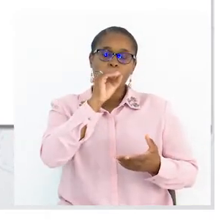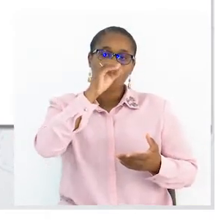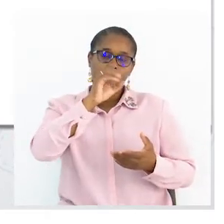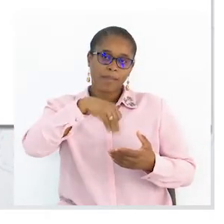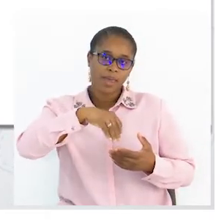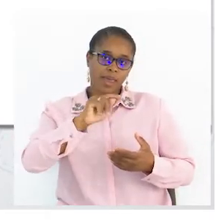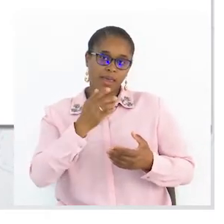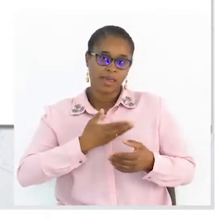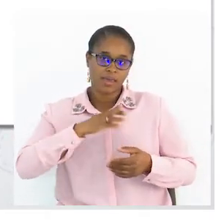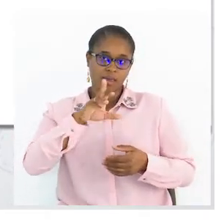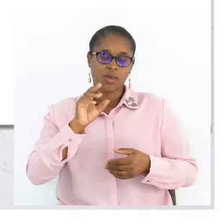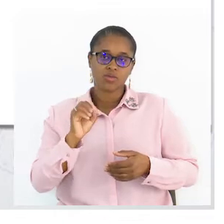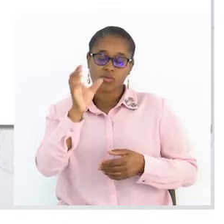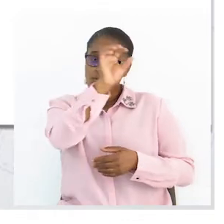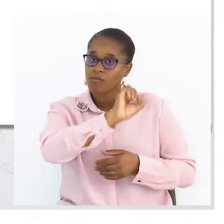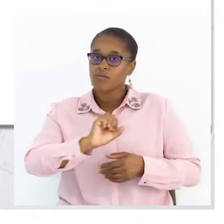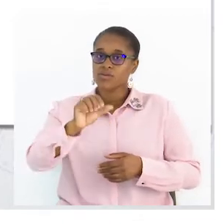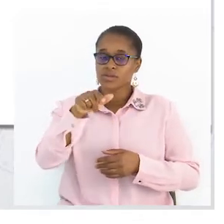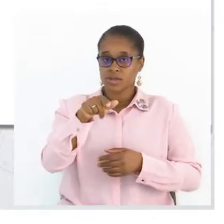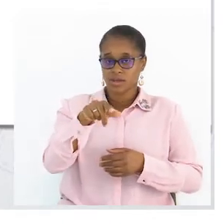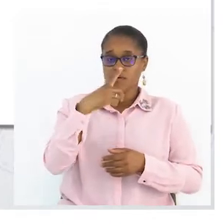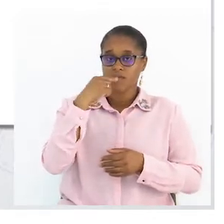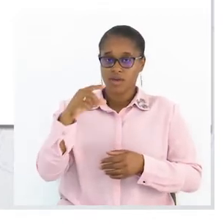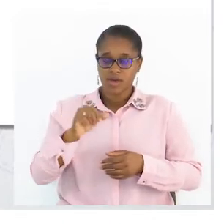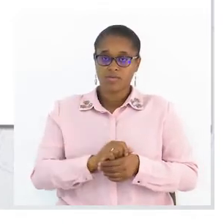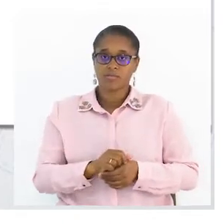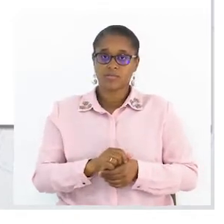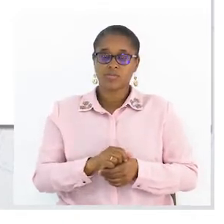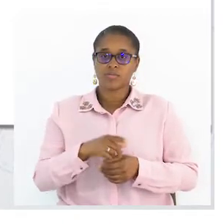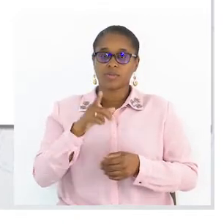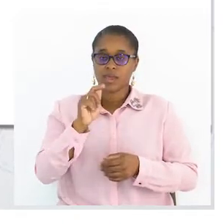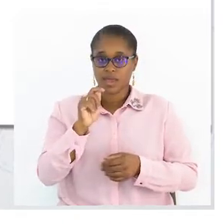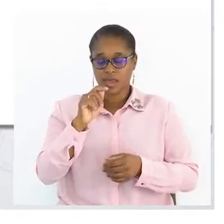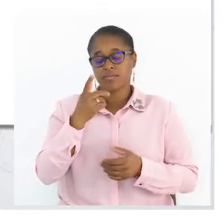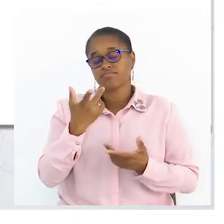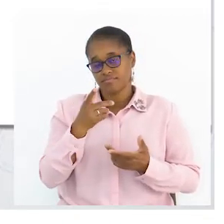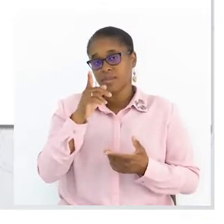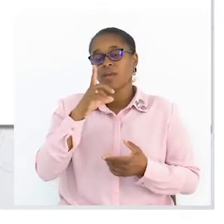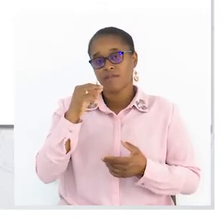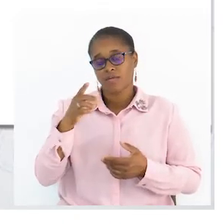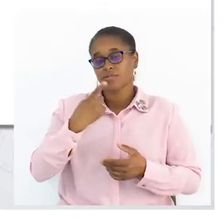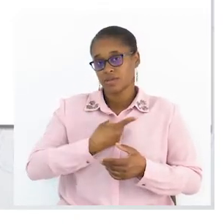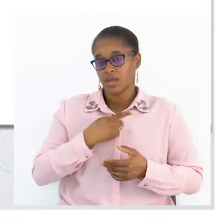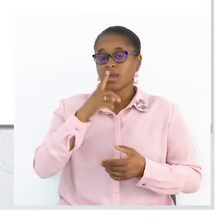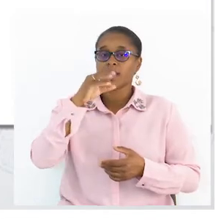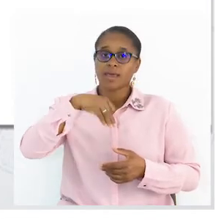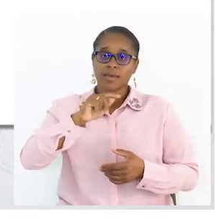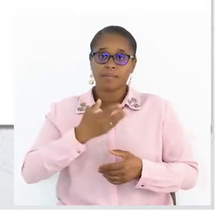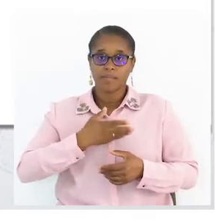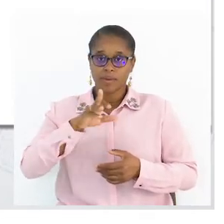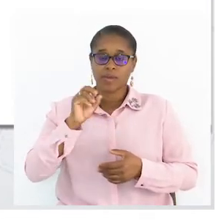Pedro. Vocês têm aqui o verbo copulativo. É, neste caso, o verbo ser, o Pedro, que é o